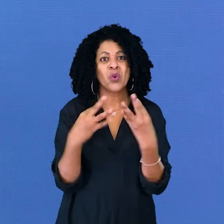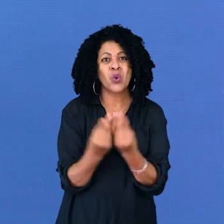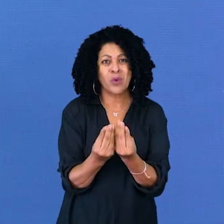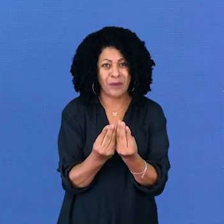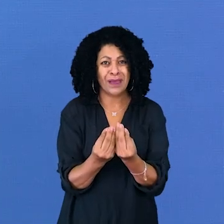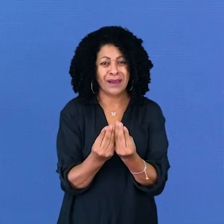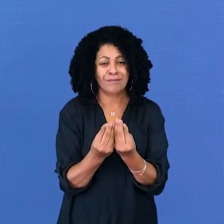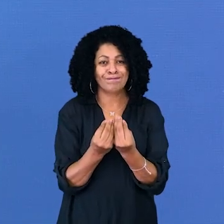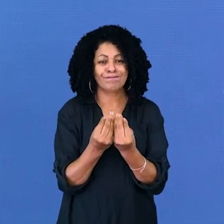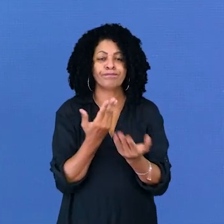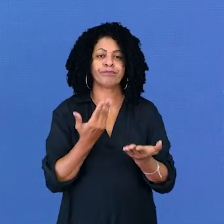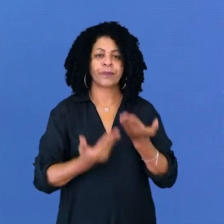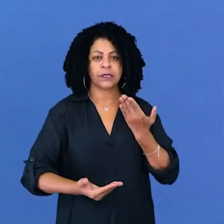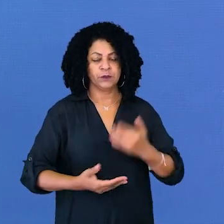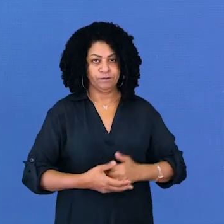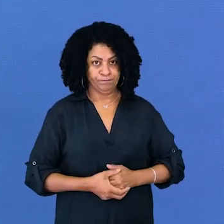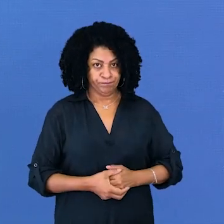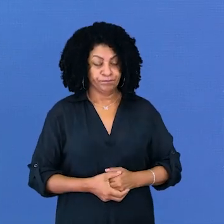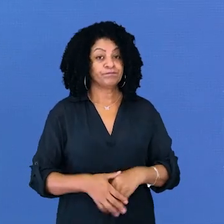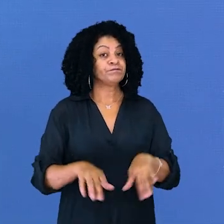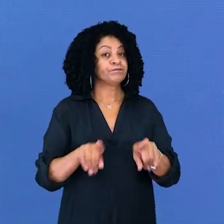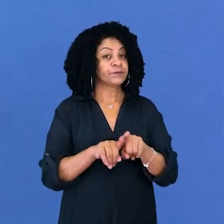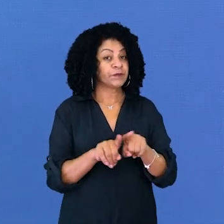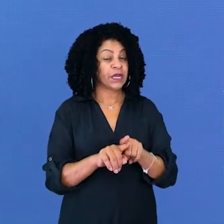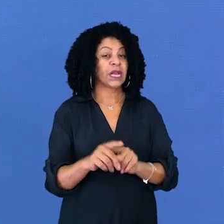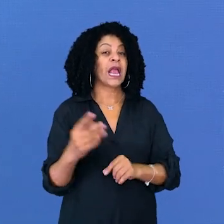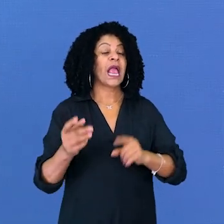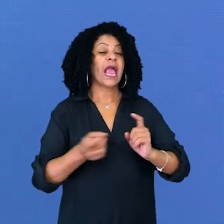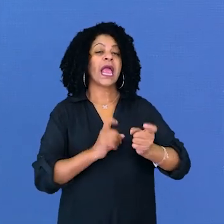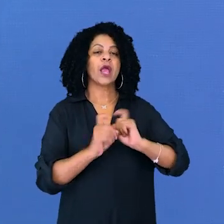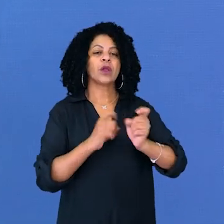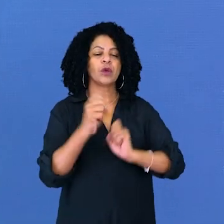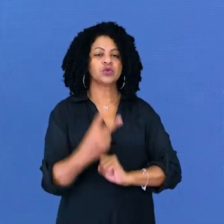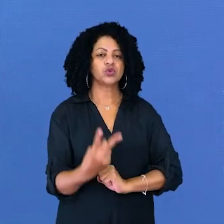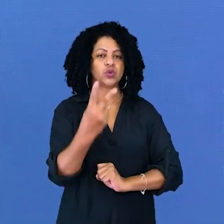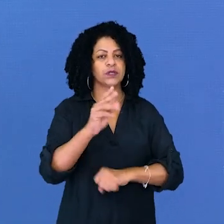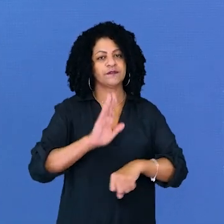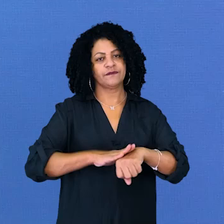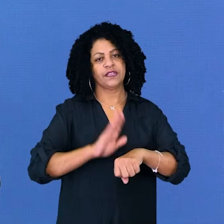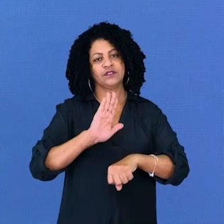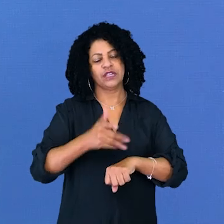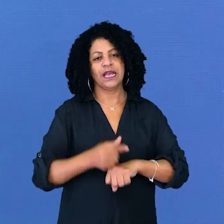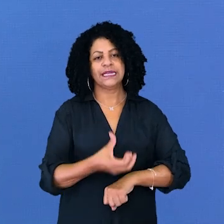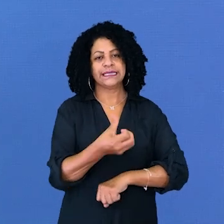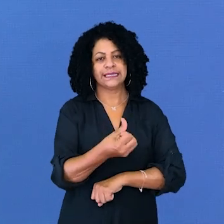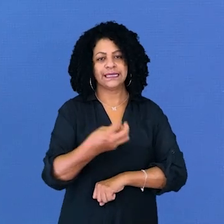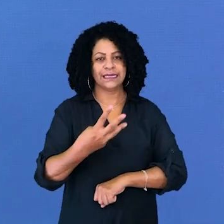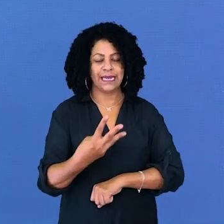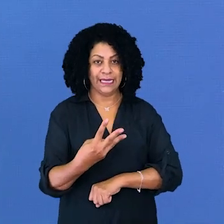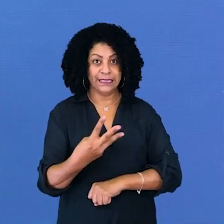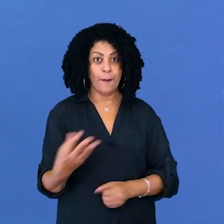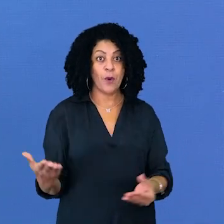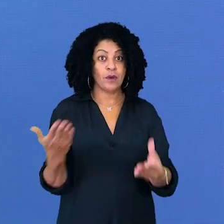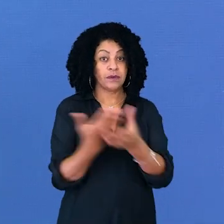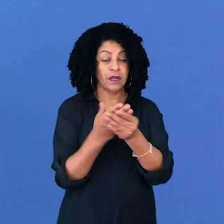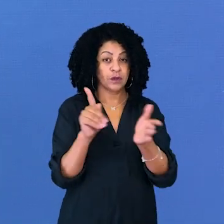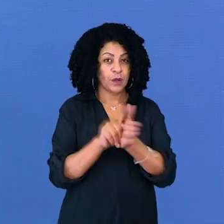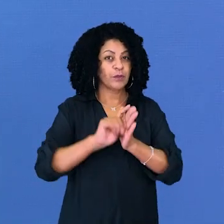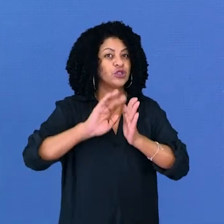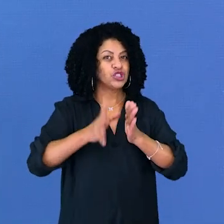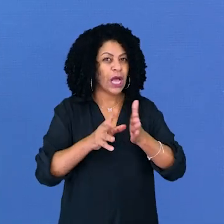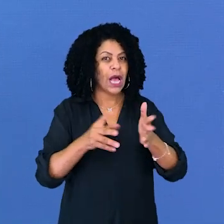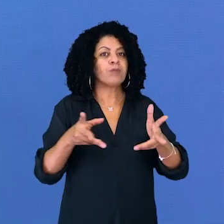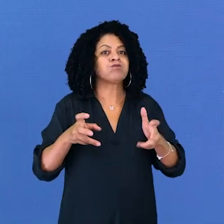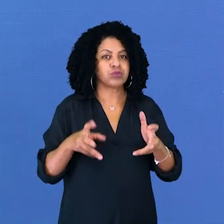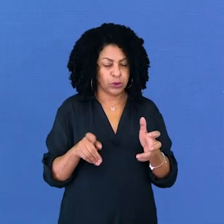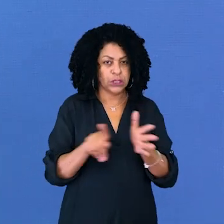no momento em que perderam a vida. Até agora, 2 reuniões já foram realizadas. Atualmente, 63 processos que tratam do